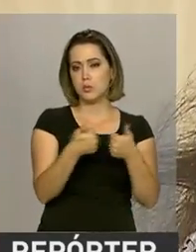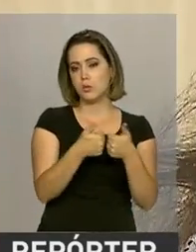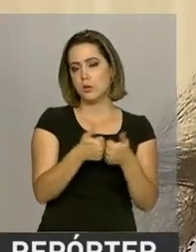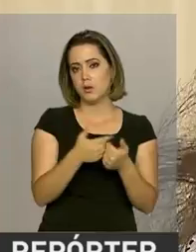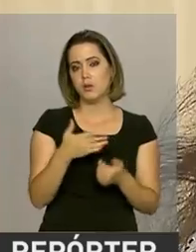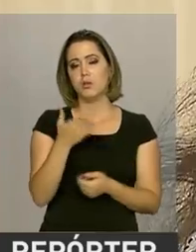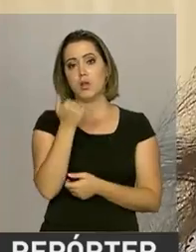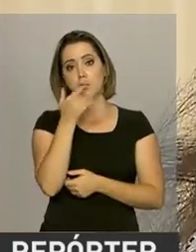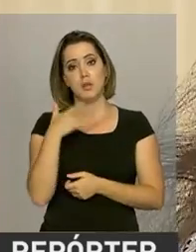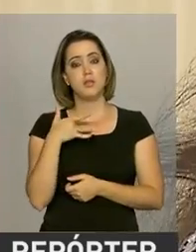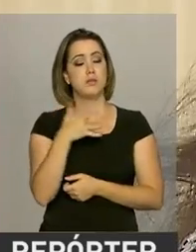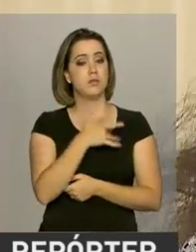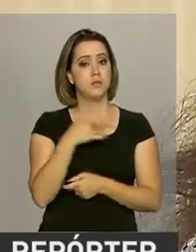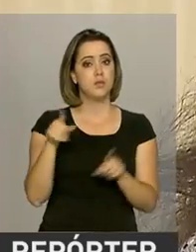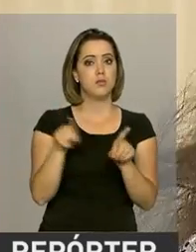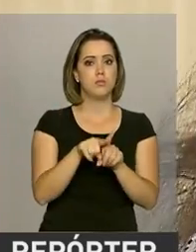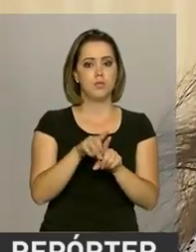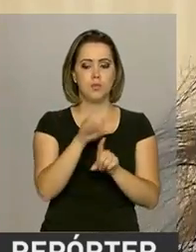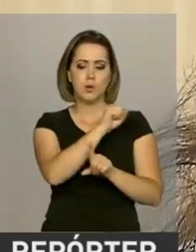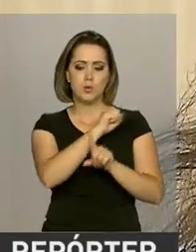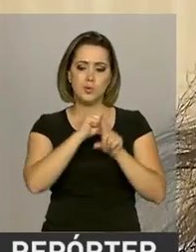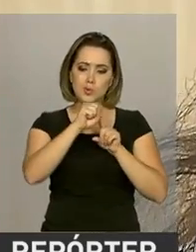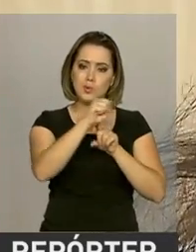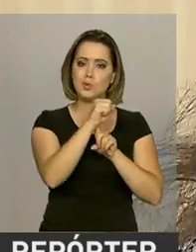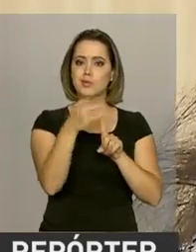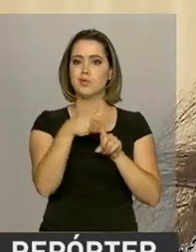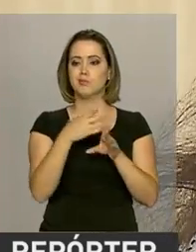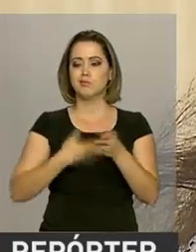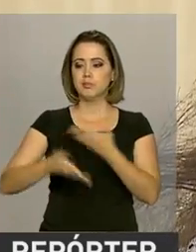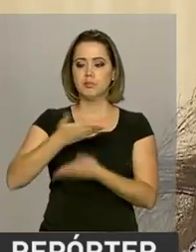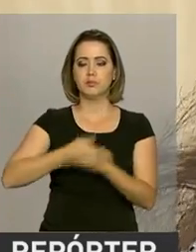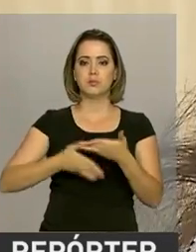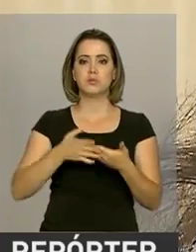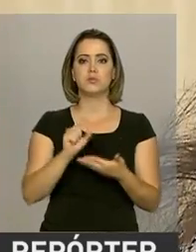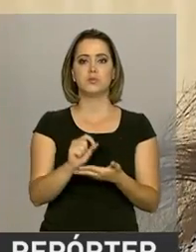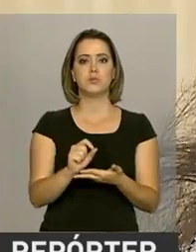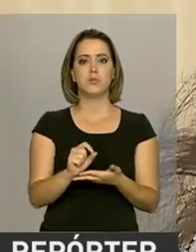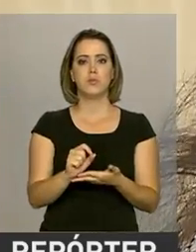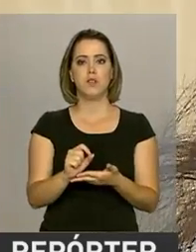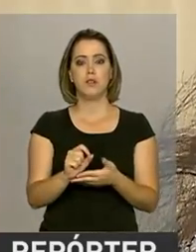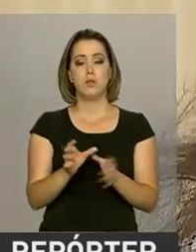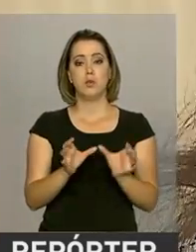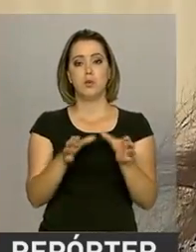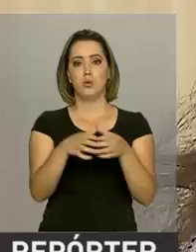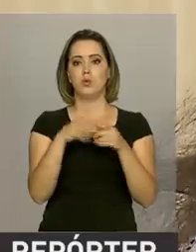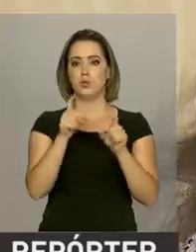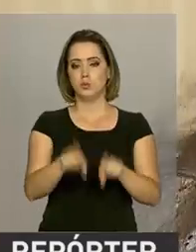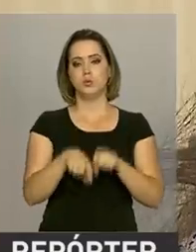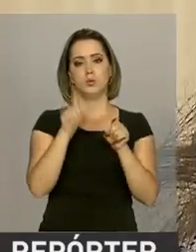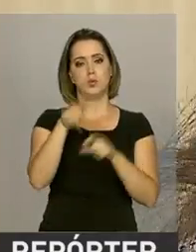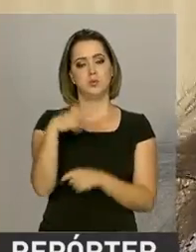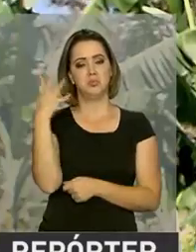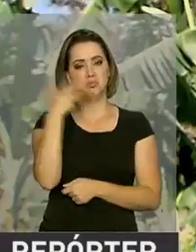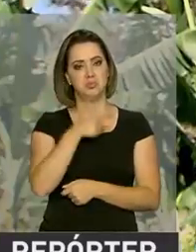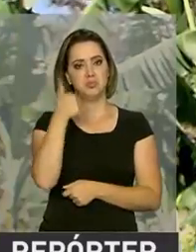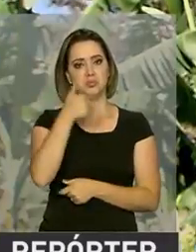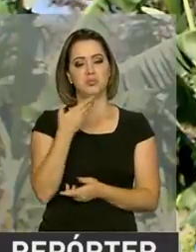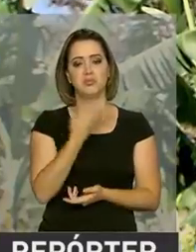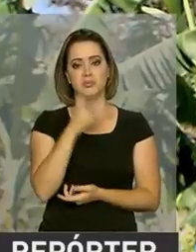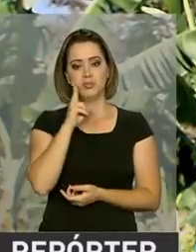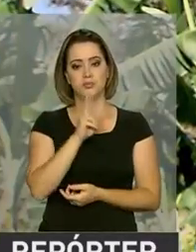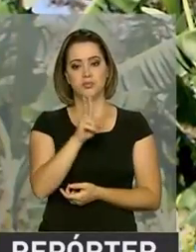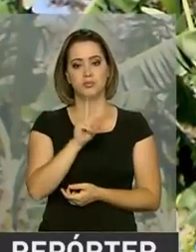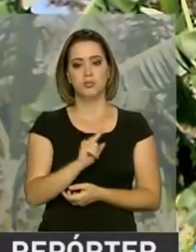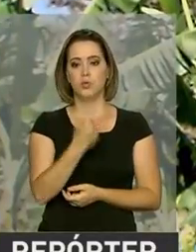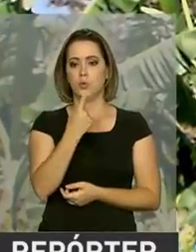mas toda questão social que que envolve o agricultor é é uma coisa muito bonita de se ver um dos grandes